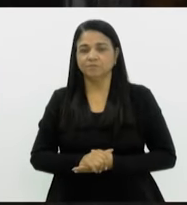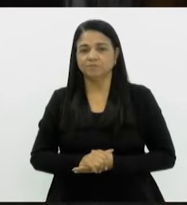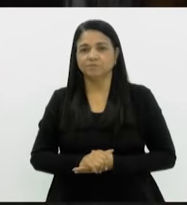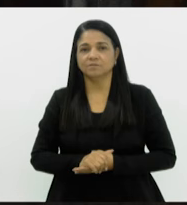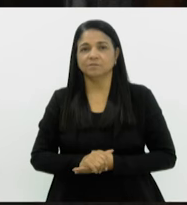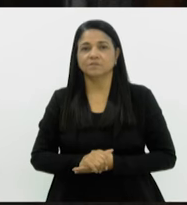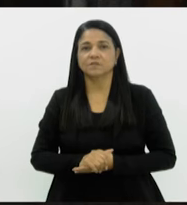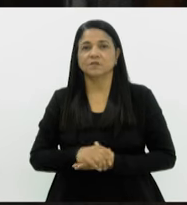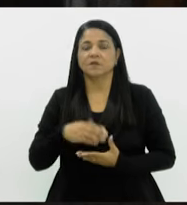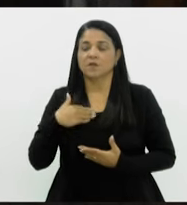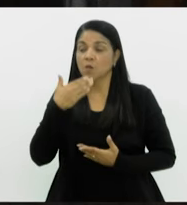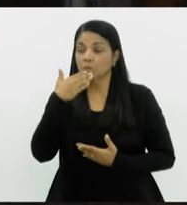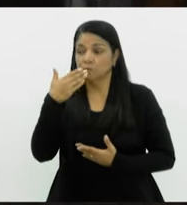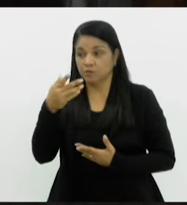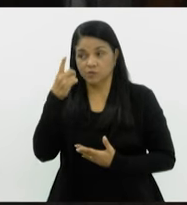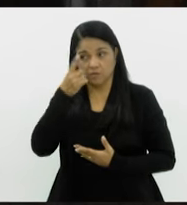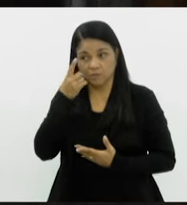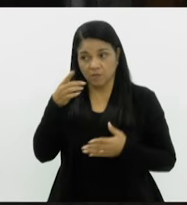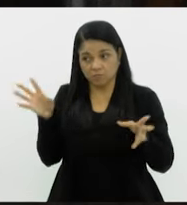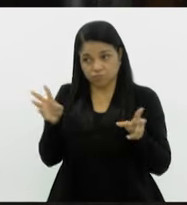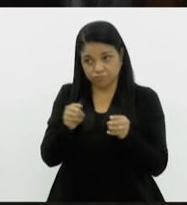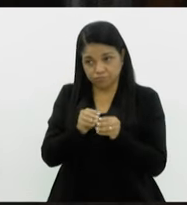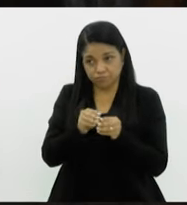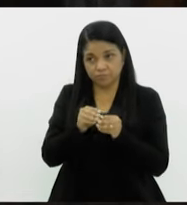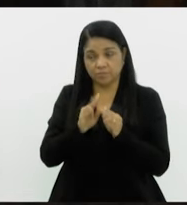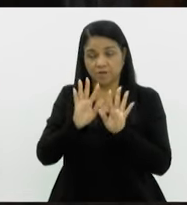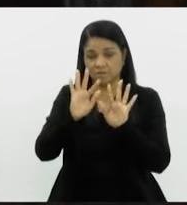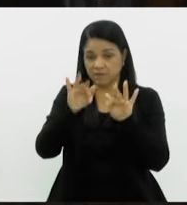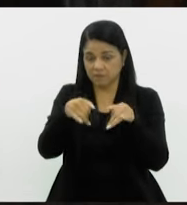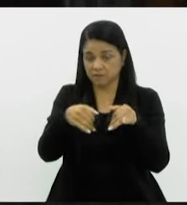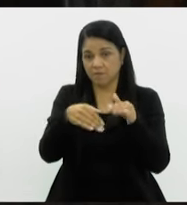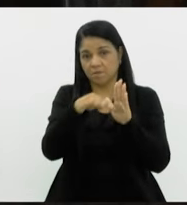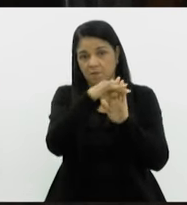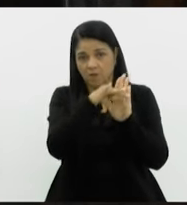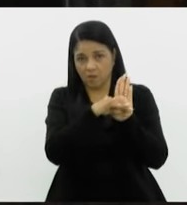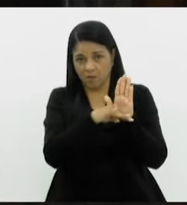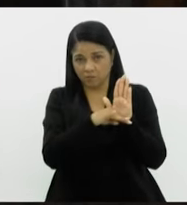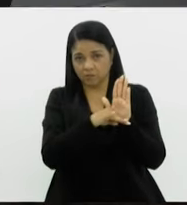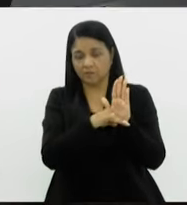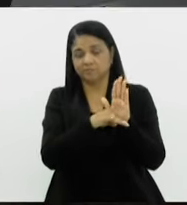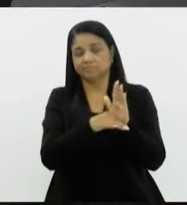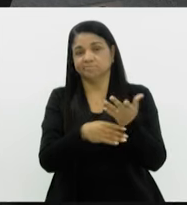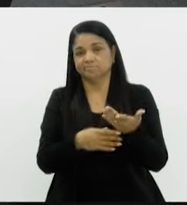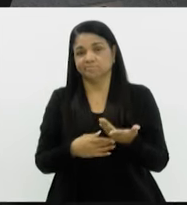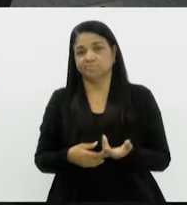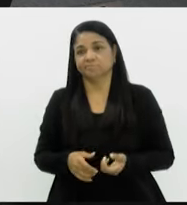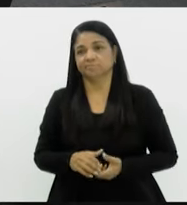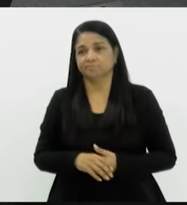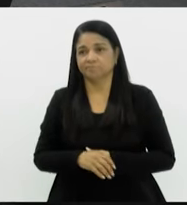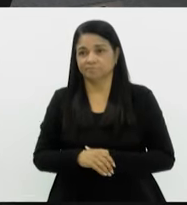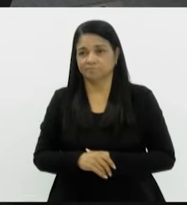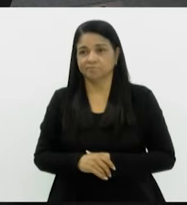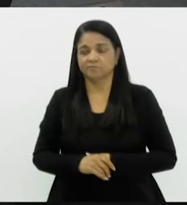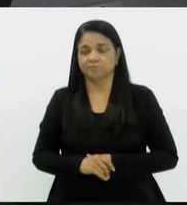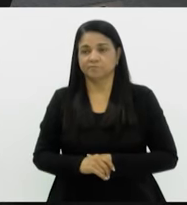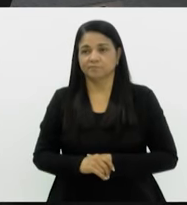pediria brevidade para a gente poder encerrar a pauta antes do tempo regimental se findar.